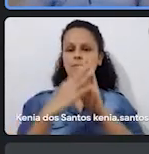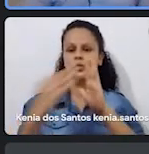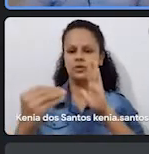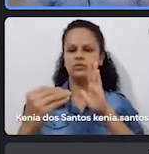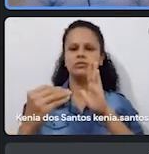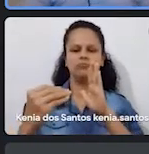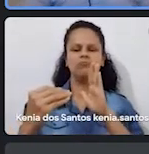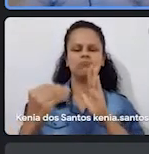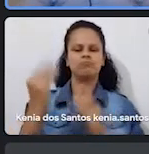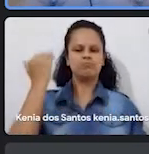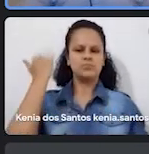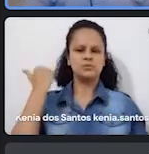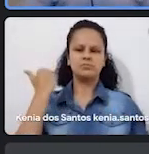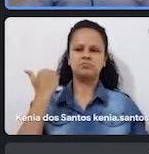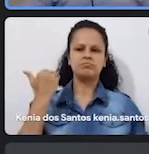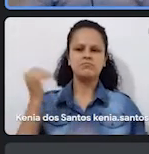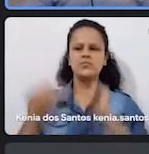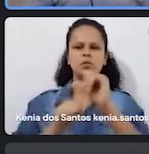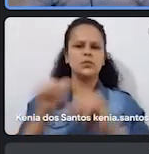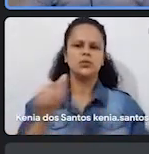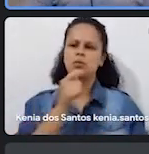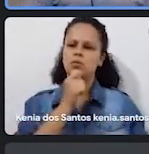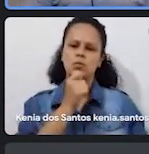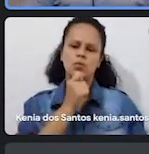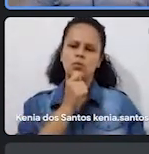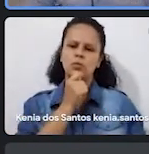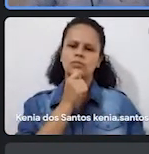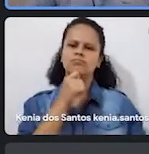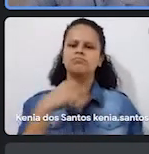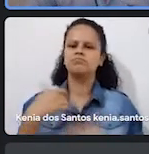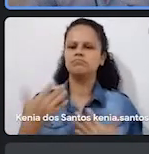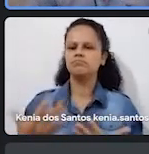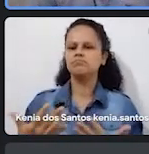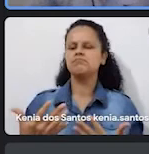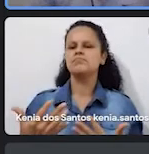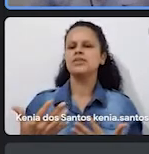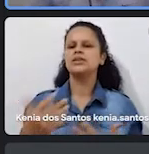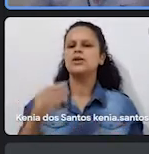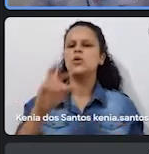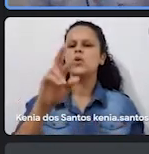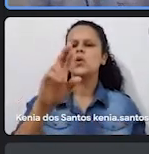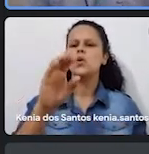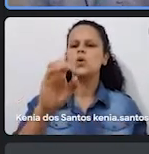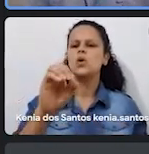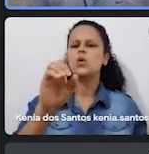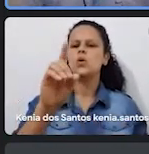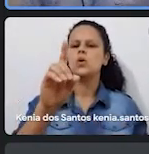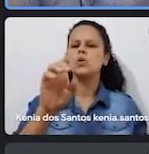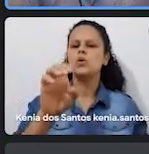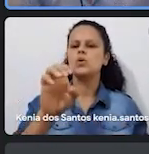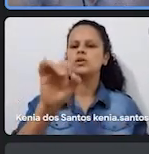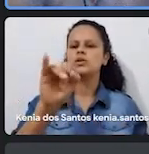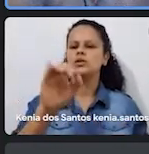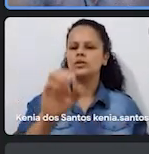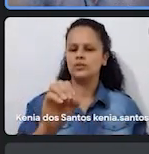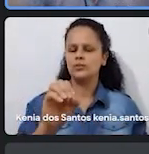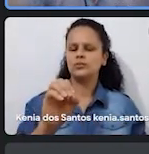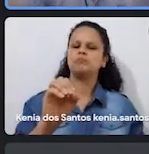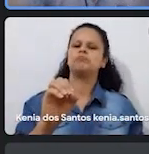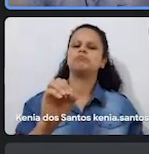não. O que é um rodeio? Todos os